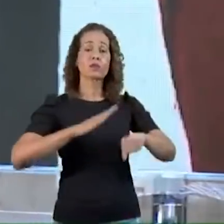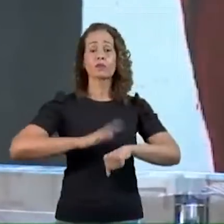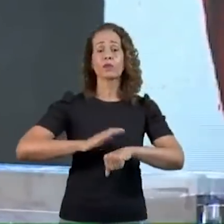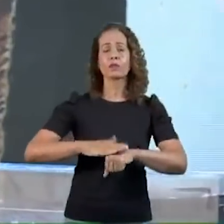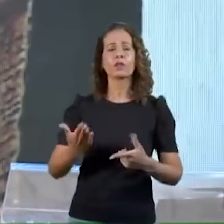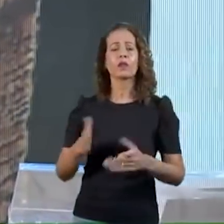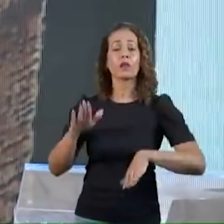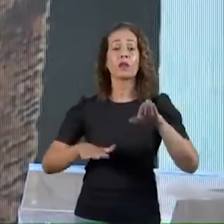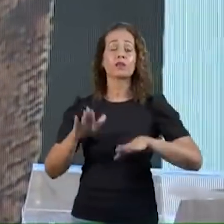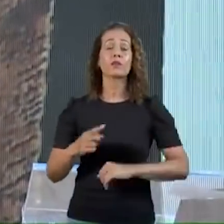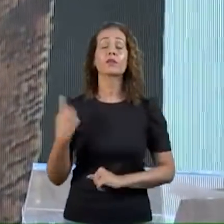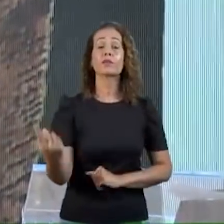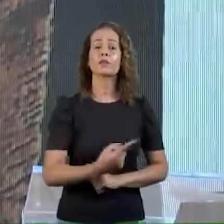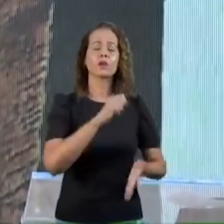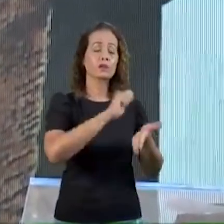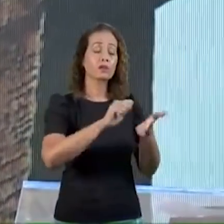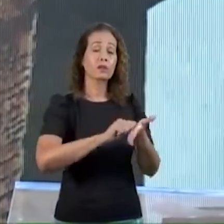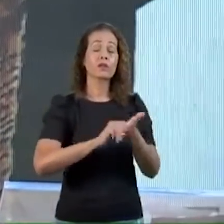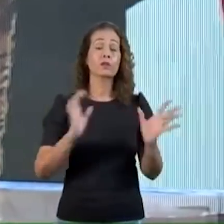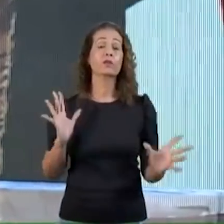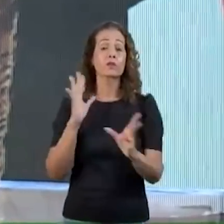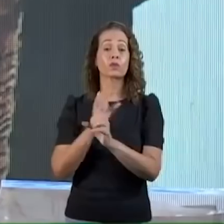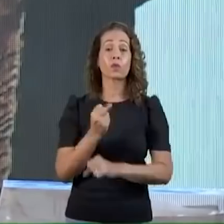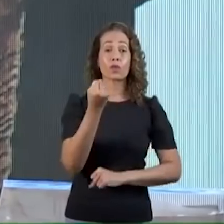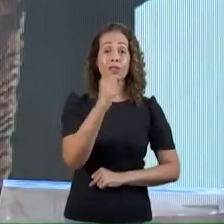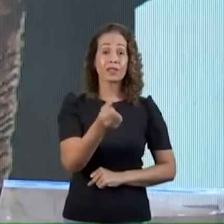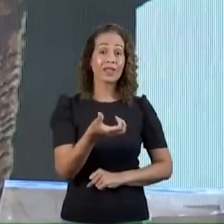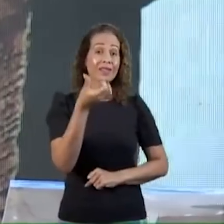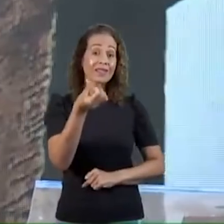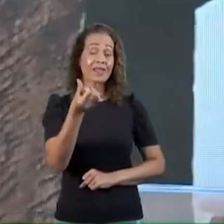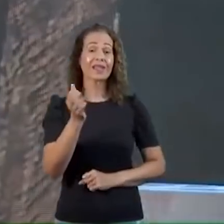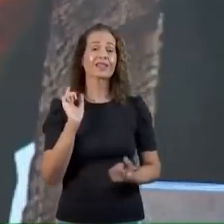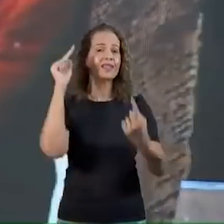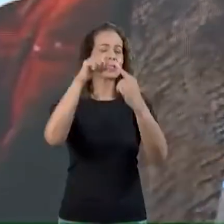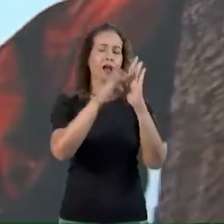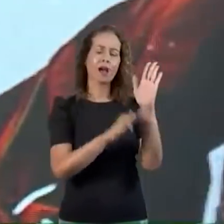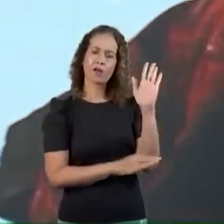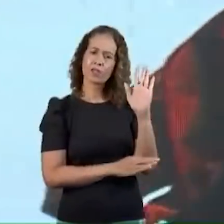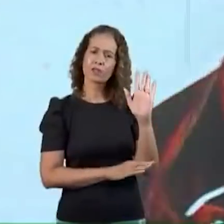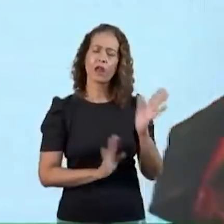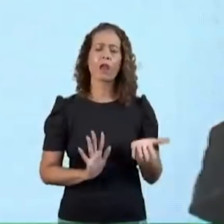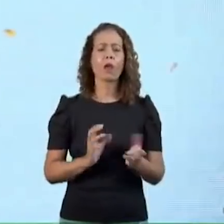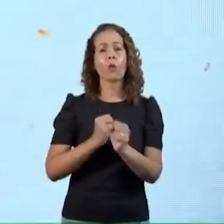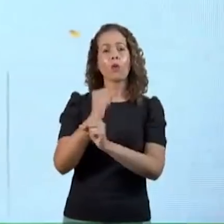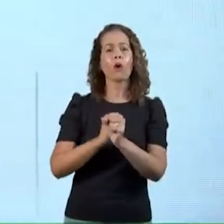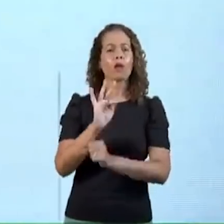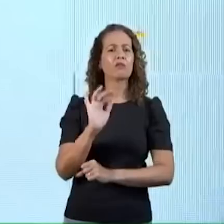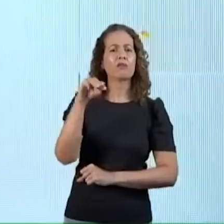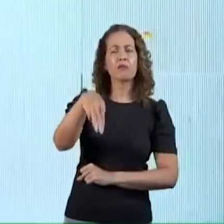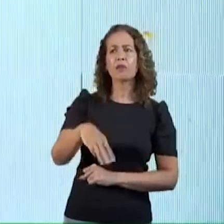a minha família fazer 86 alvos. No final do ano eu fui ver, a gente não tinha cumprido